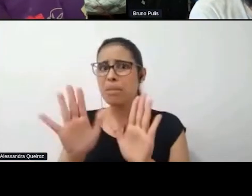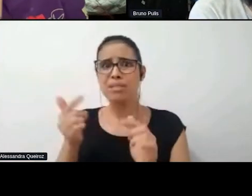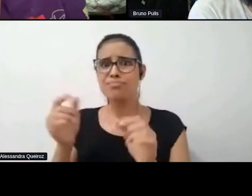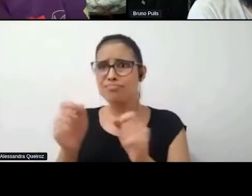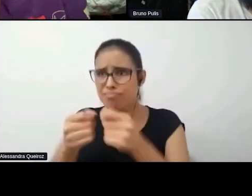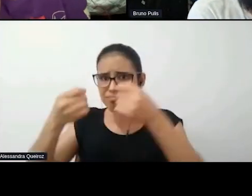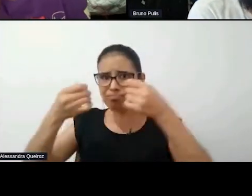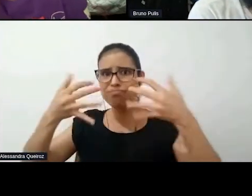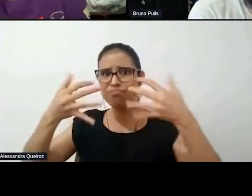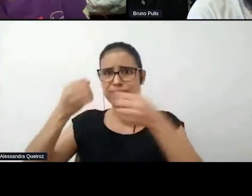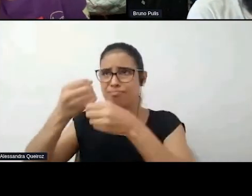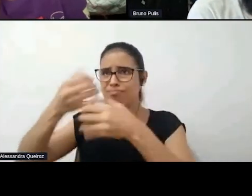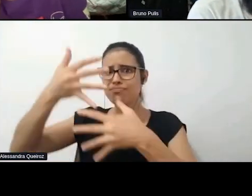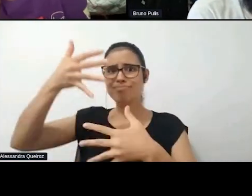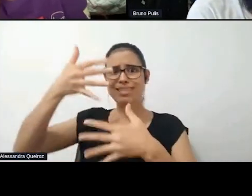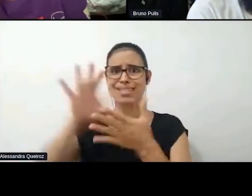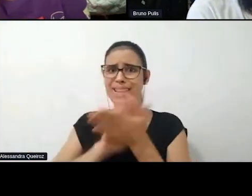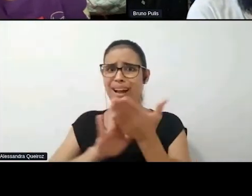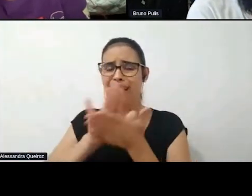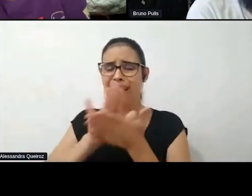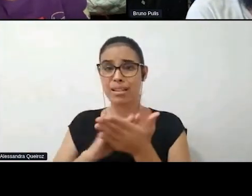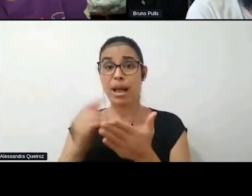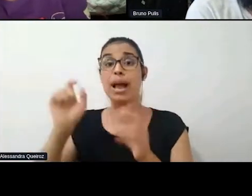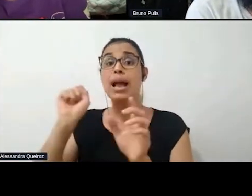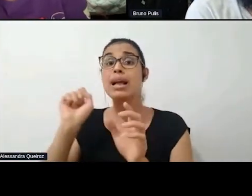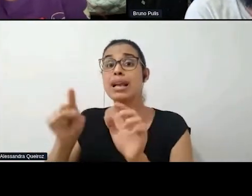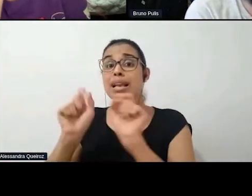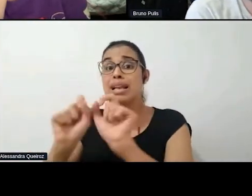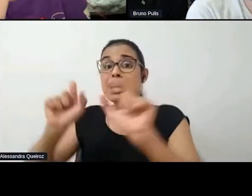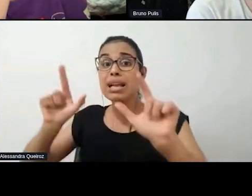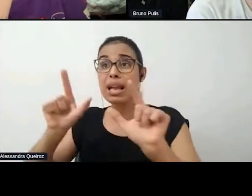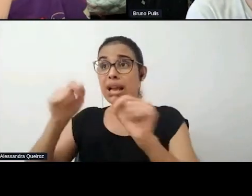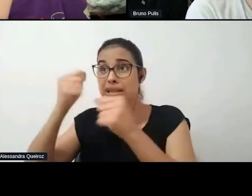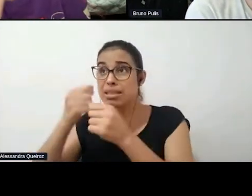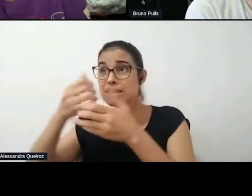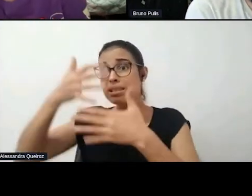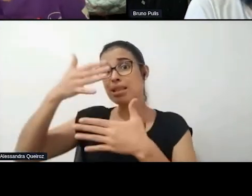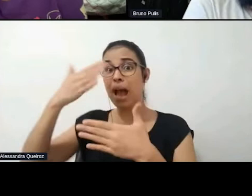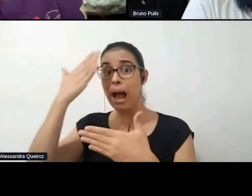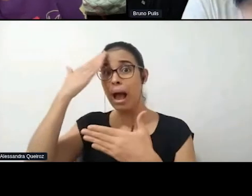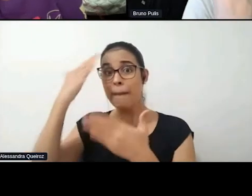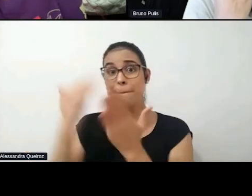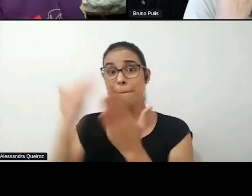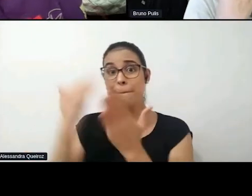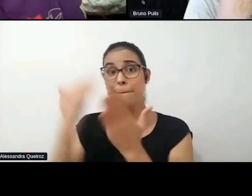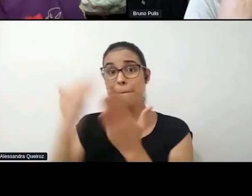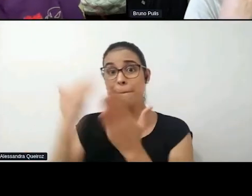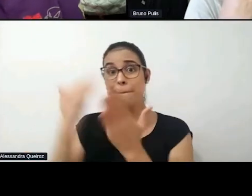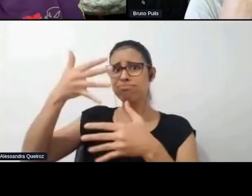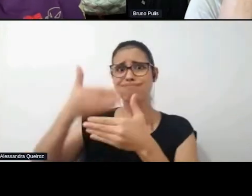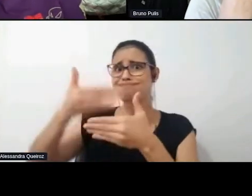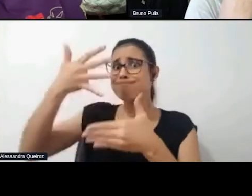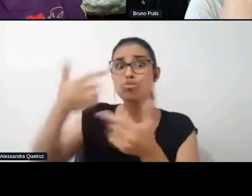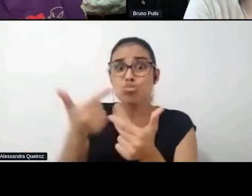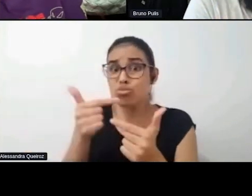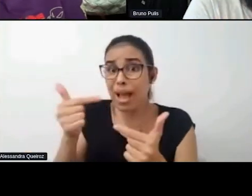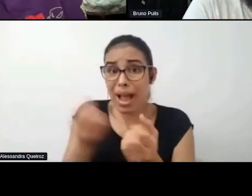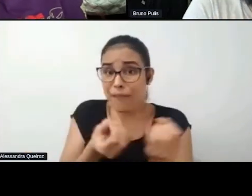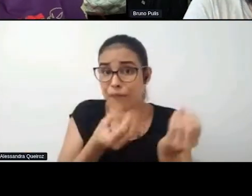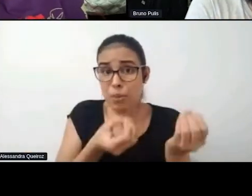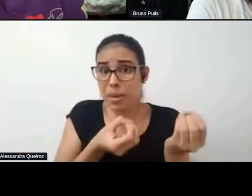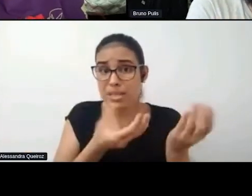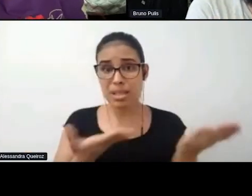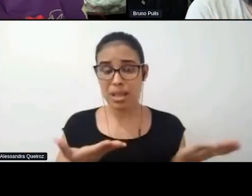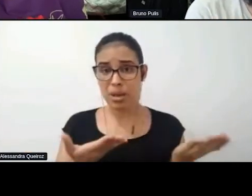clássico de acessibilidade. Clique aqui, saiba mais, ver aqui. A gente tem que pensar que